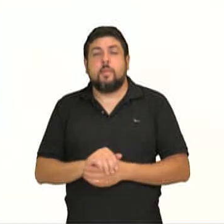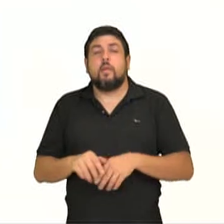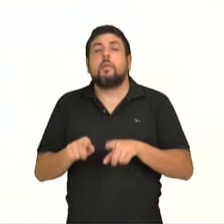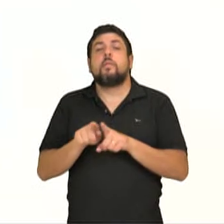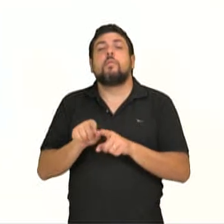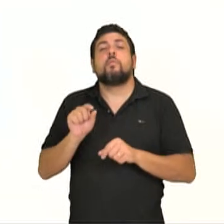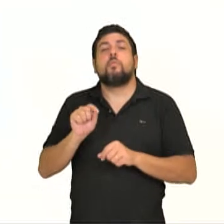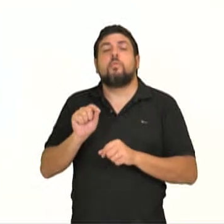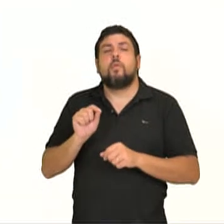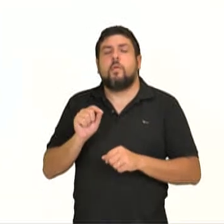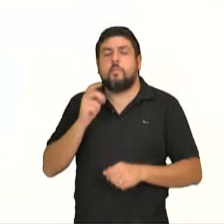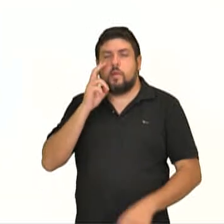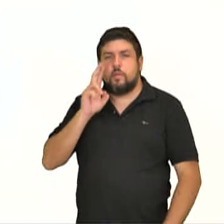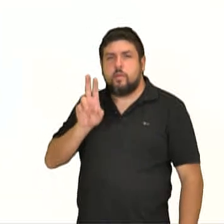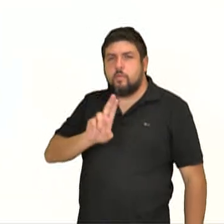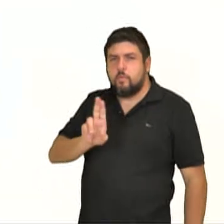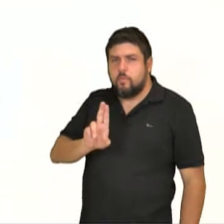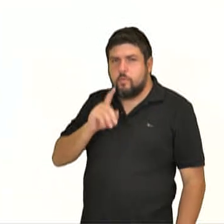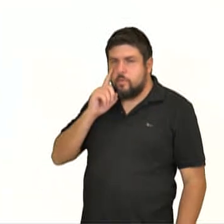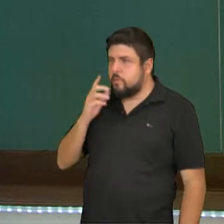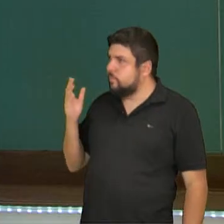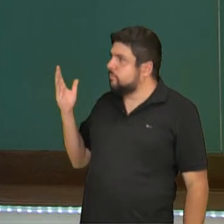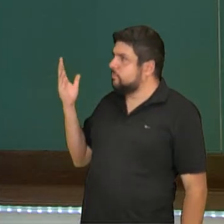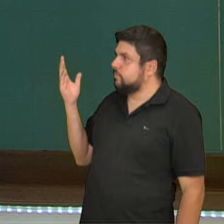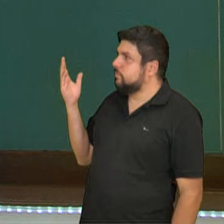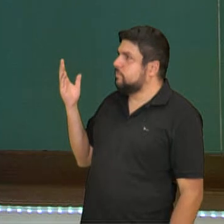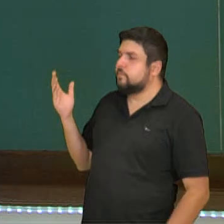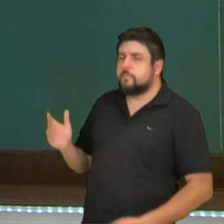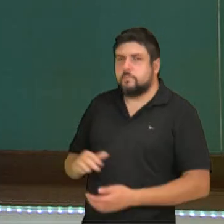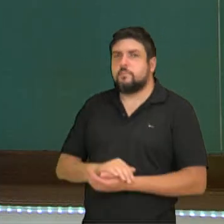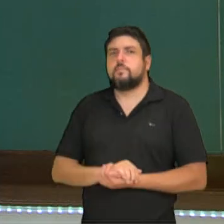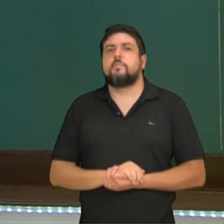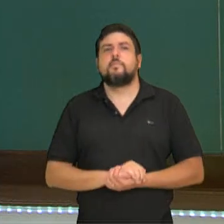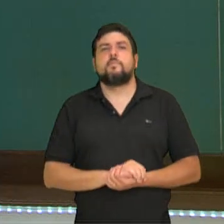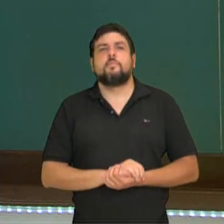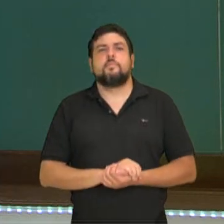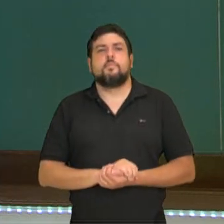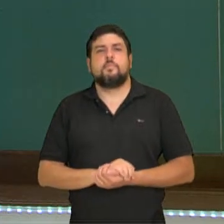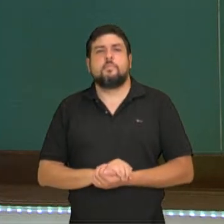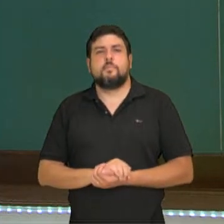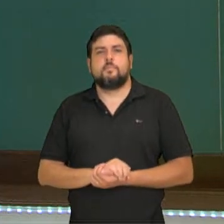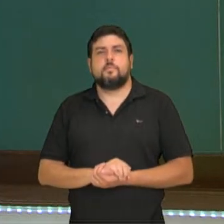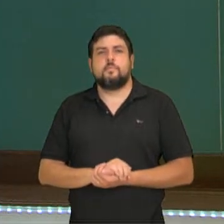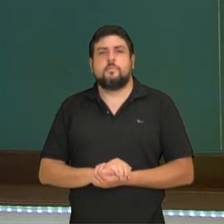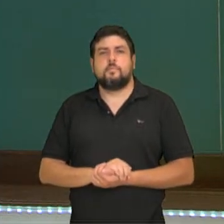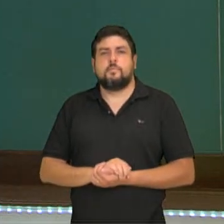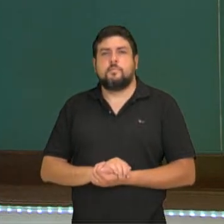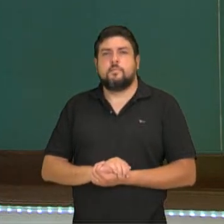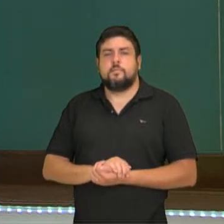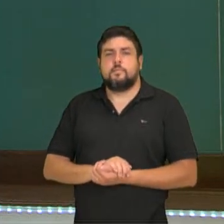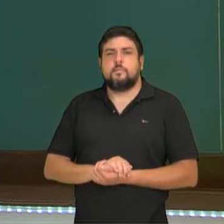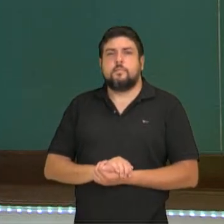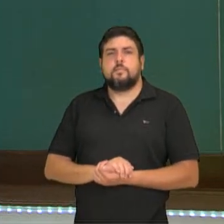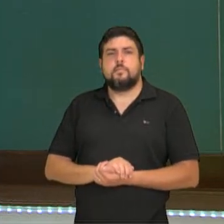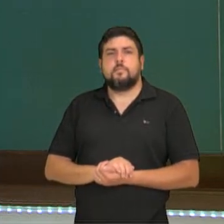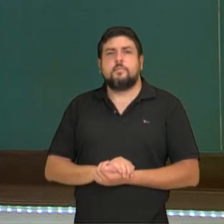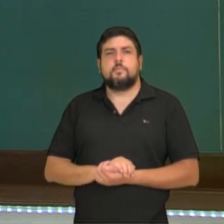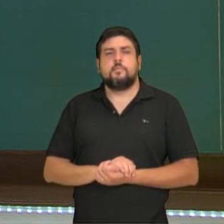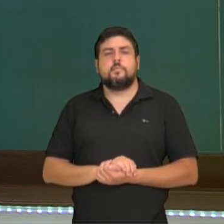pé, trekking e enduro a pé. Então, esses nomes também são utilizados para a gente definir a